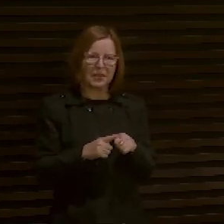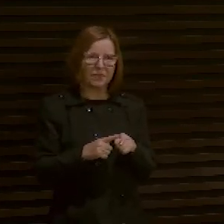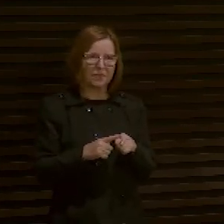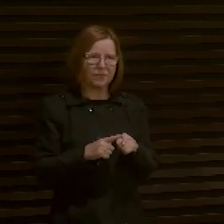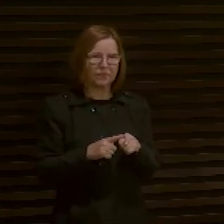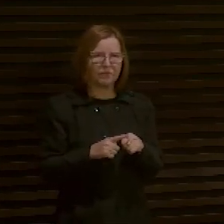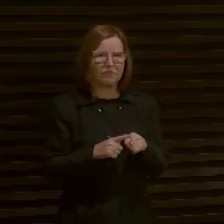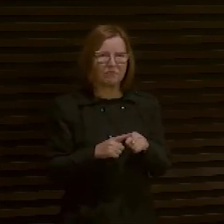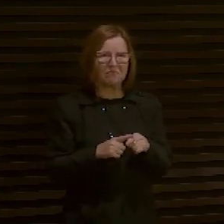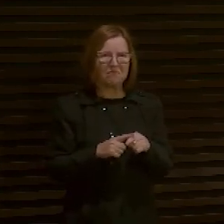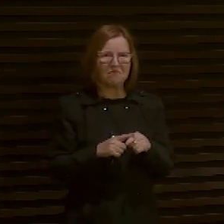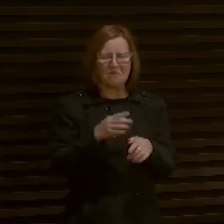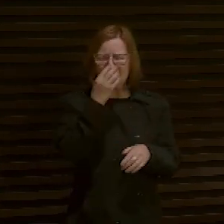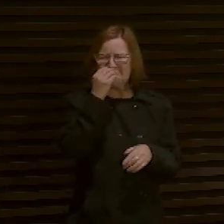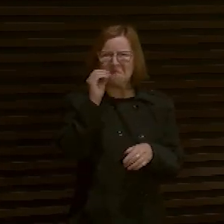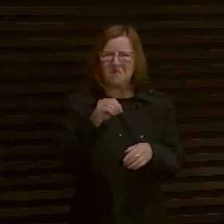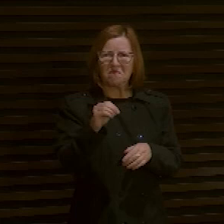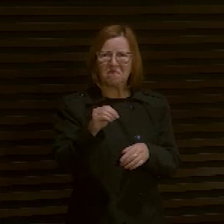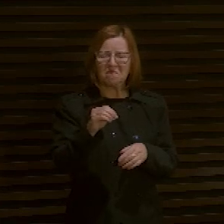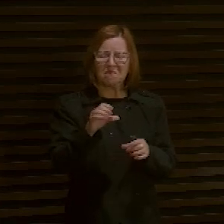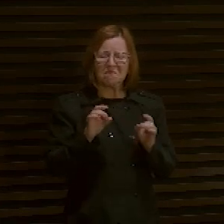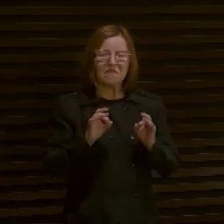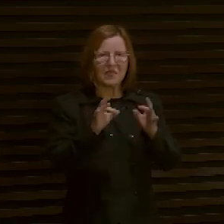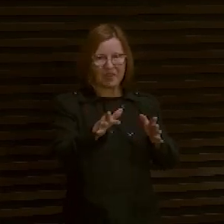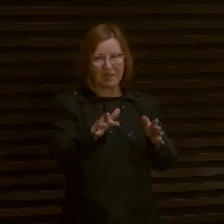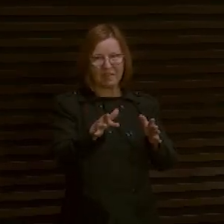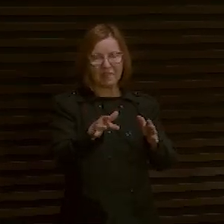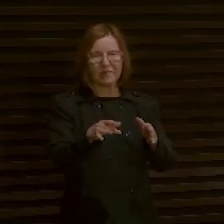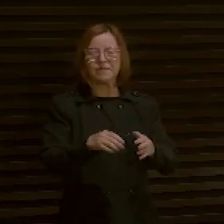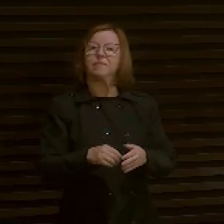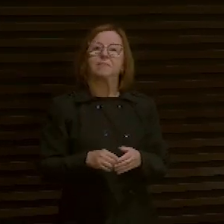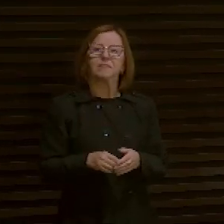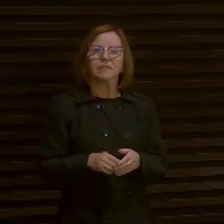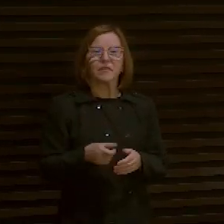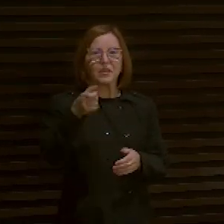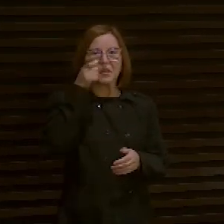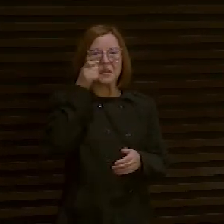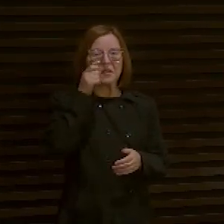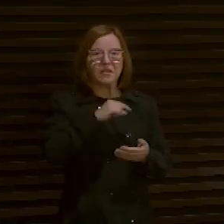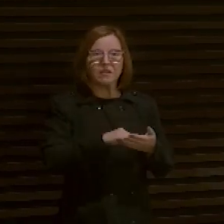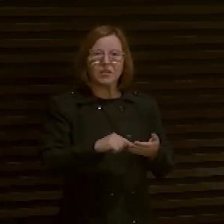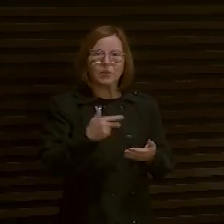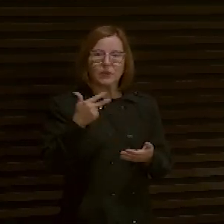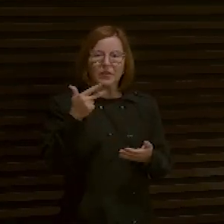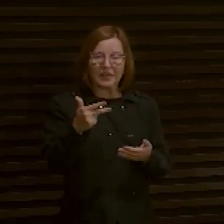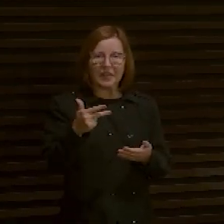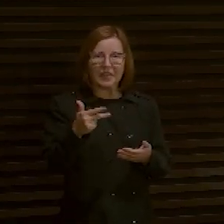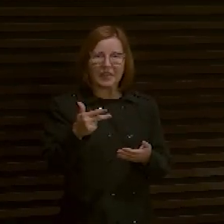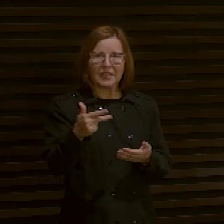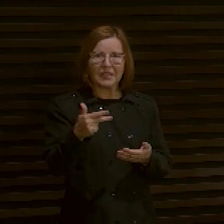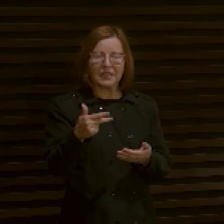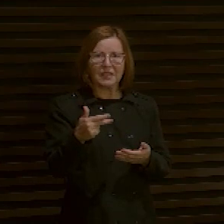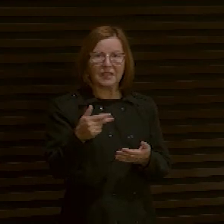desonrosos, desprezados, rejeitados. E é muito interessante que no versículo 3 nós vemos que os leprosos, eles não